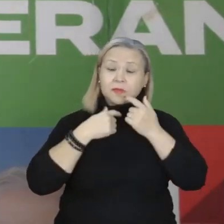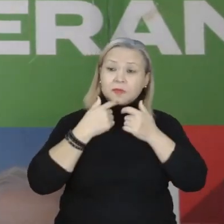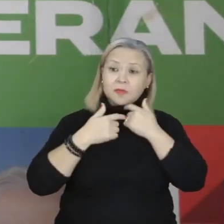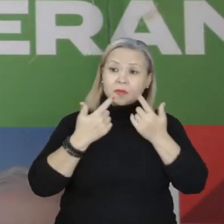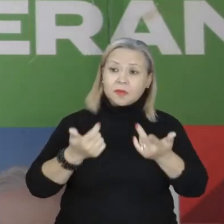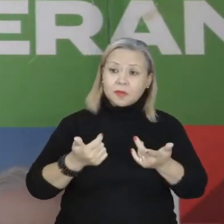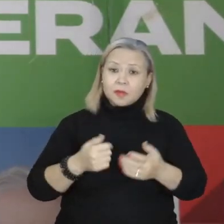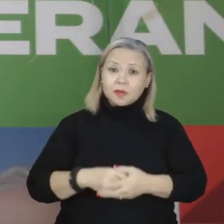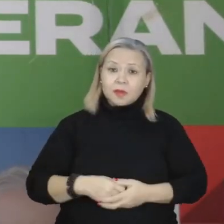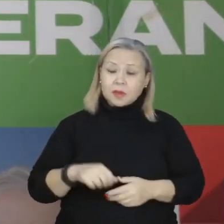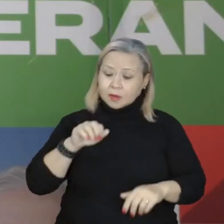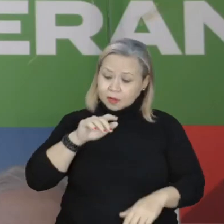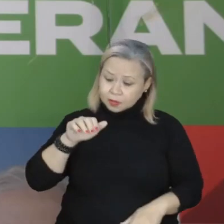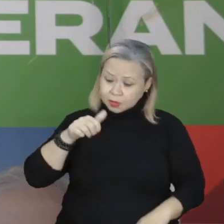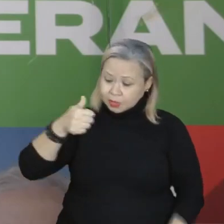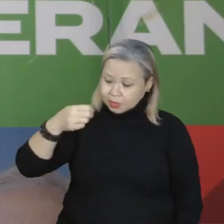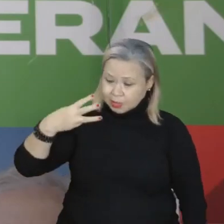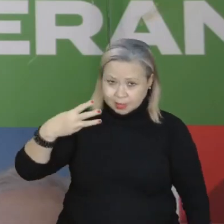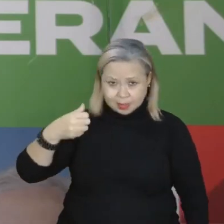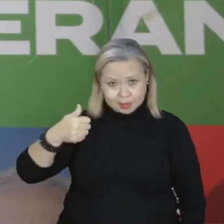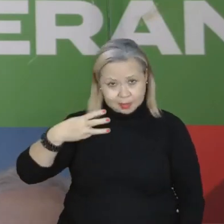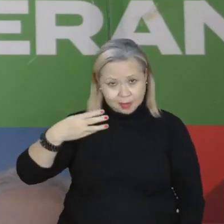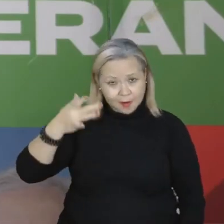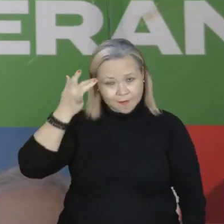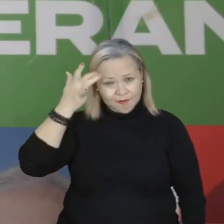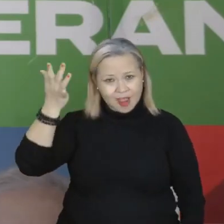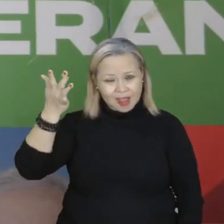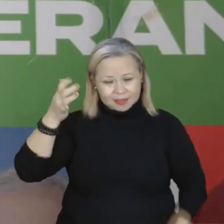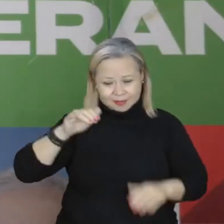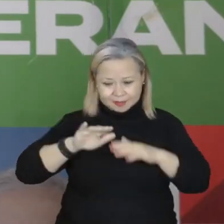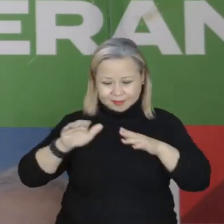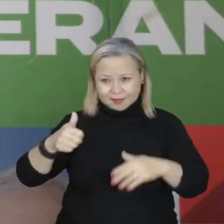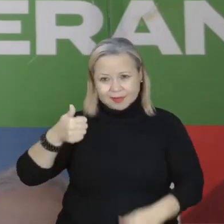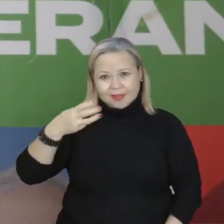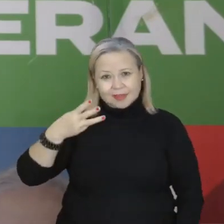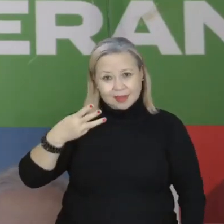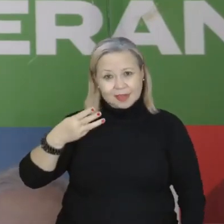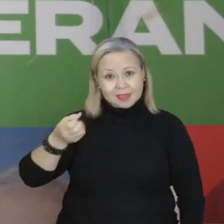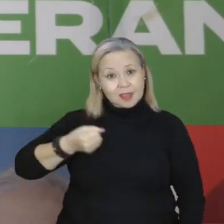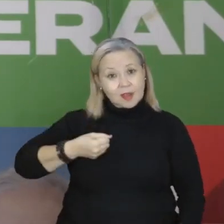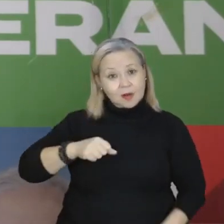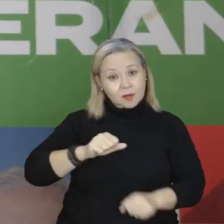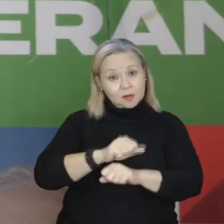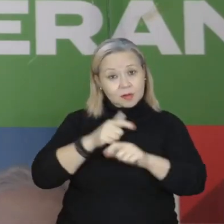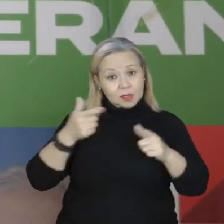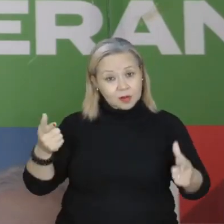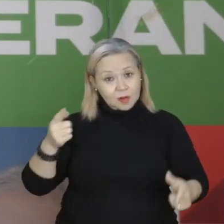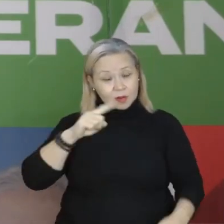digitar 13 é a coisa mais fácil do mundo. E o 13 é o número de sorte do Zagallo.